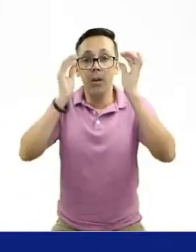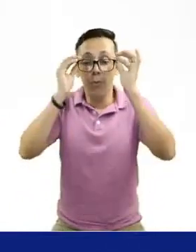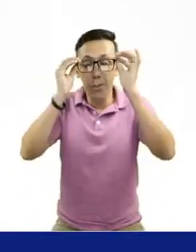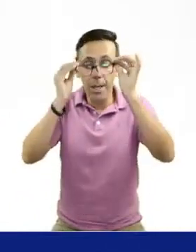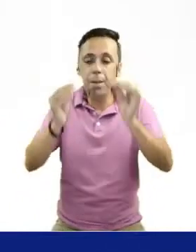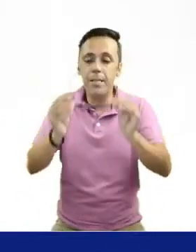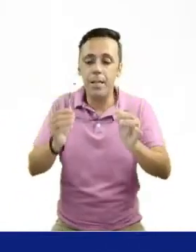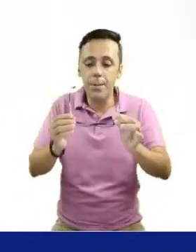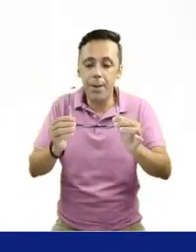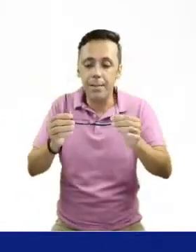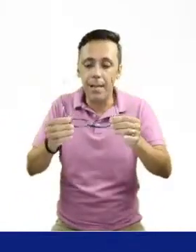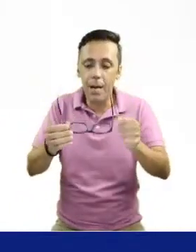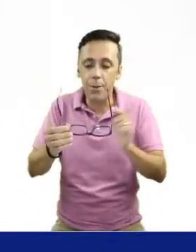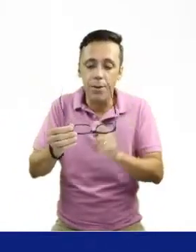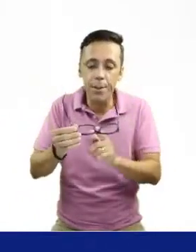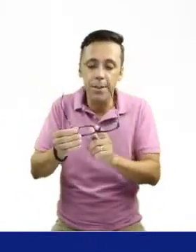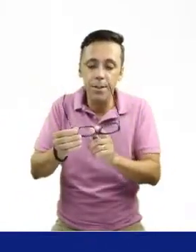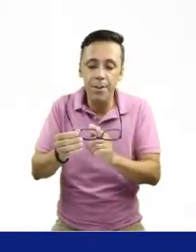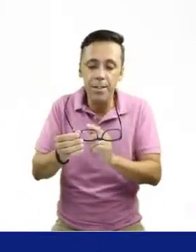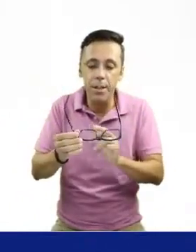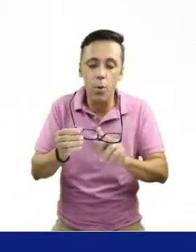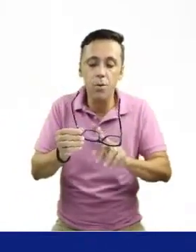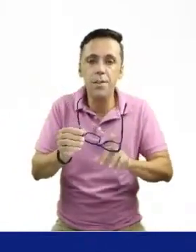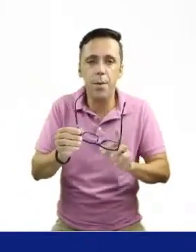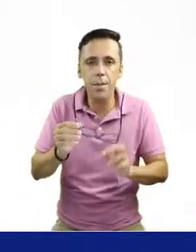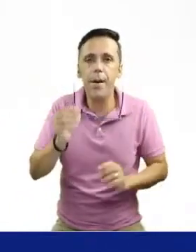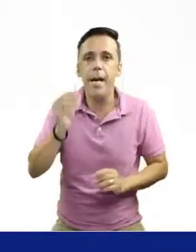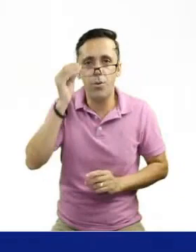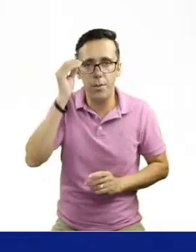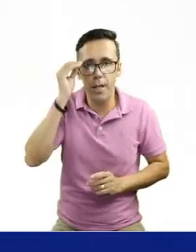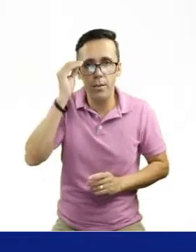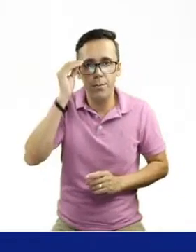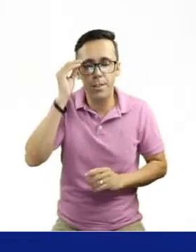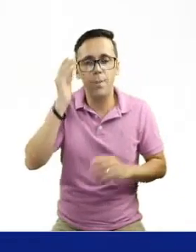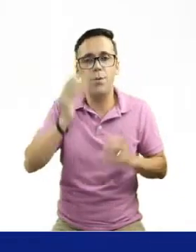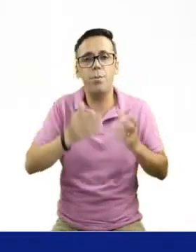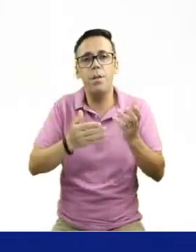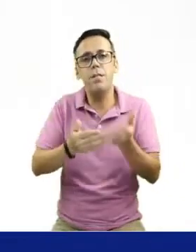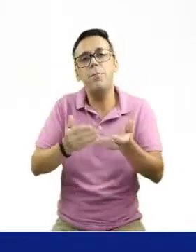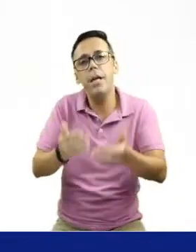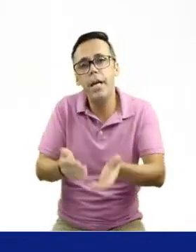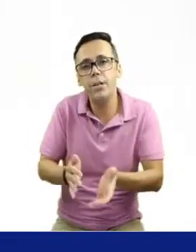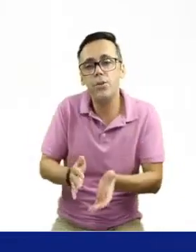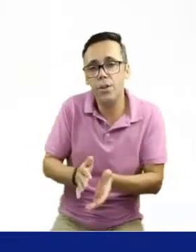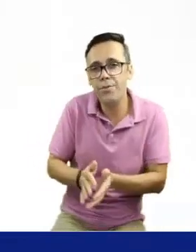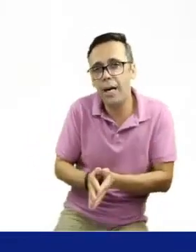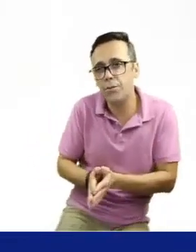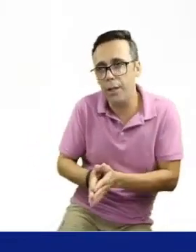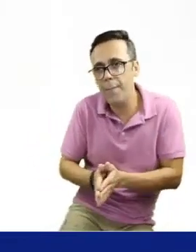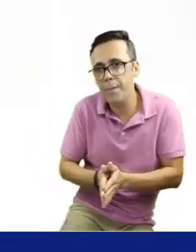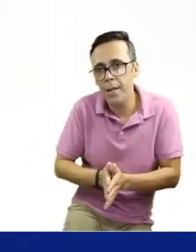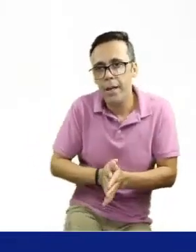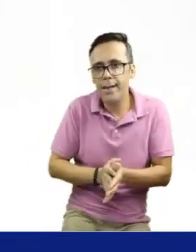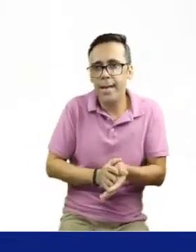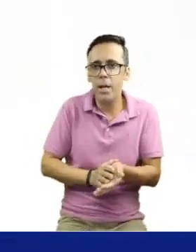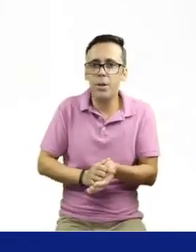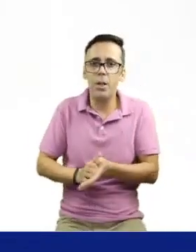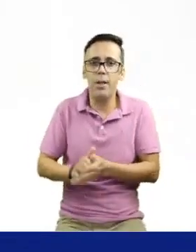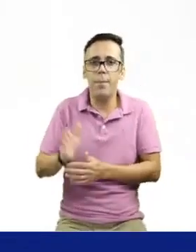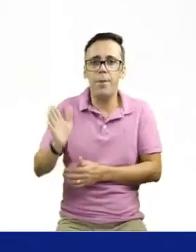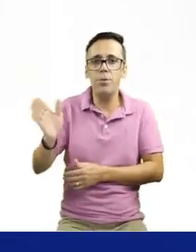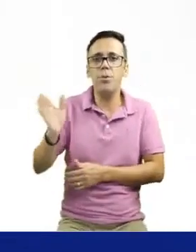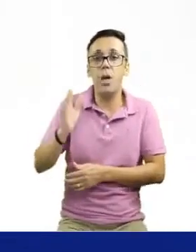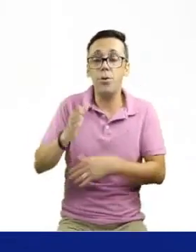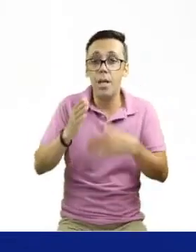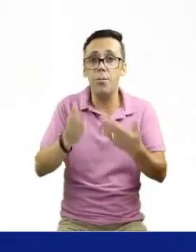tá você precisa passar pessoa você precisa fazer alguns exames médicos né passar por uma perícia Med E é